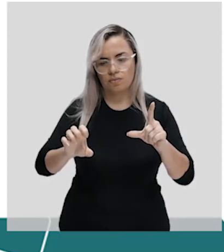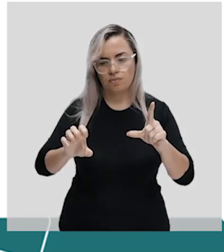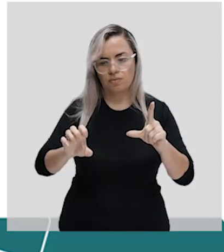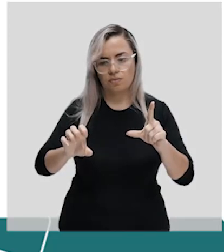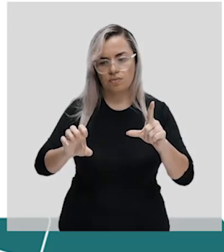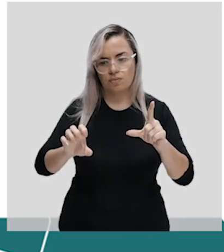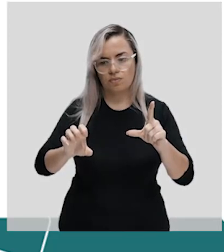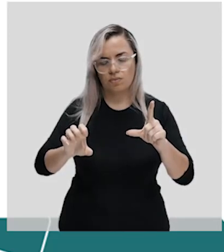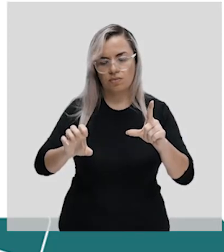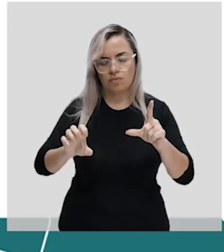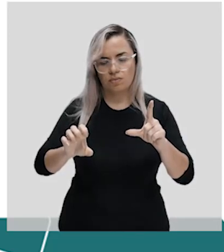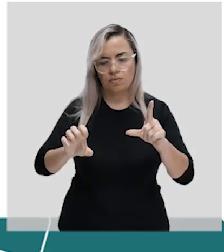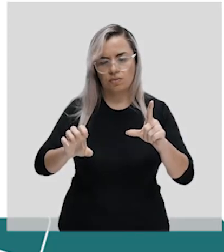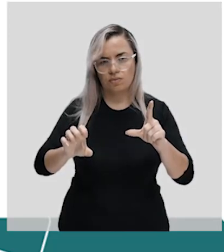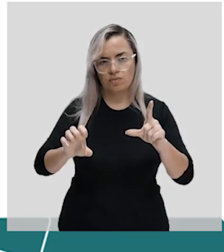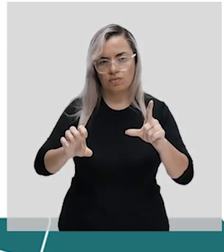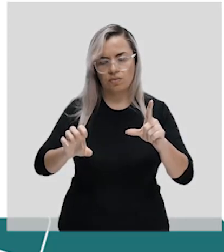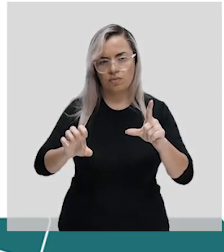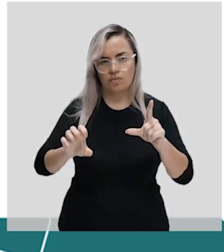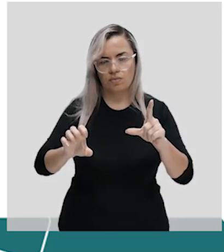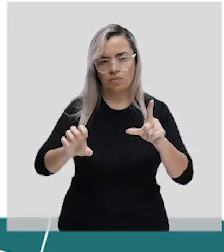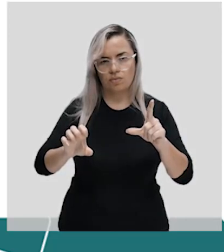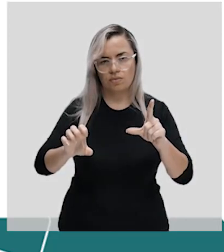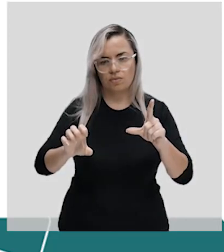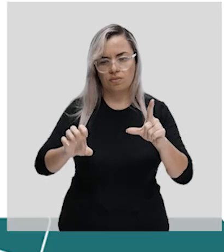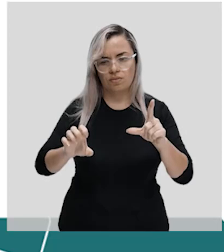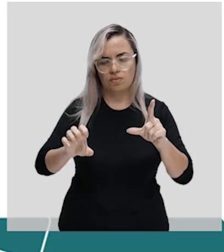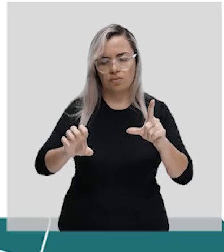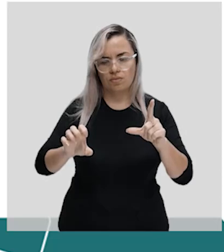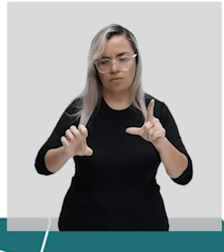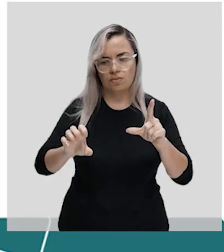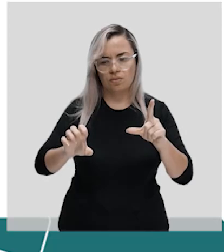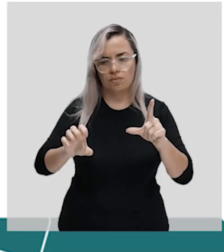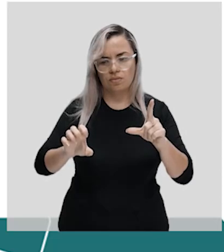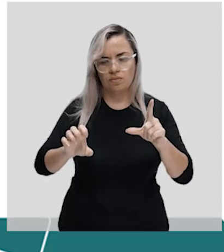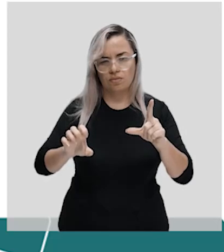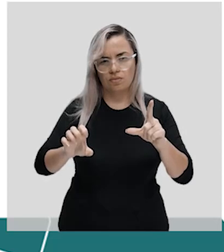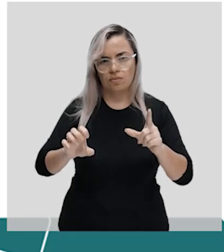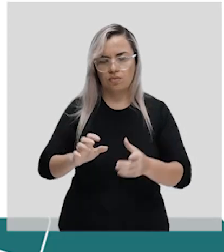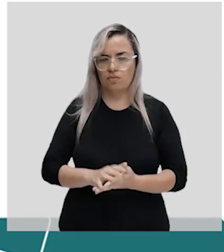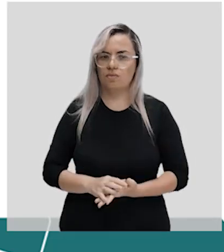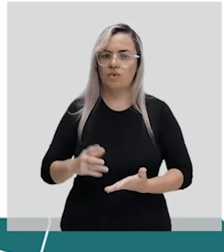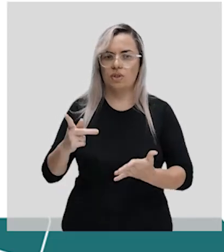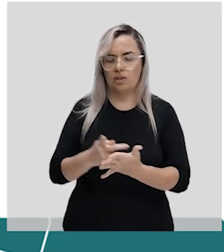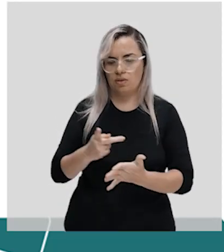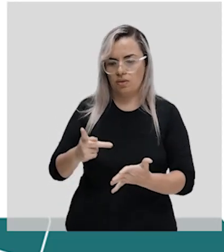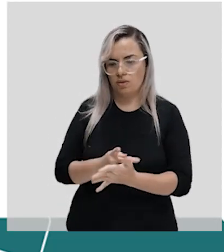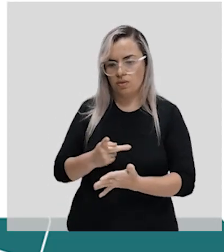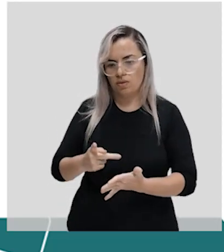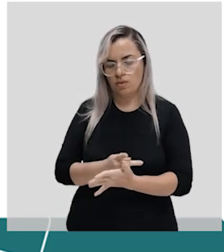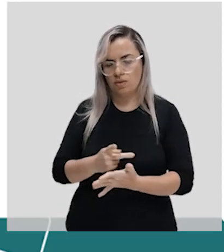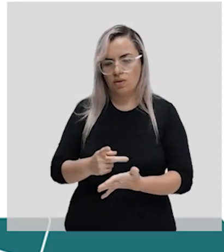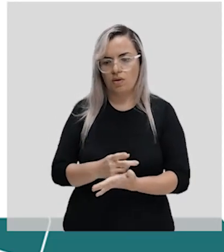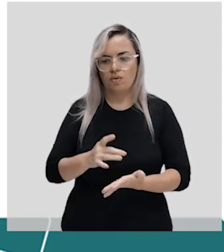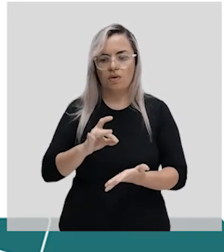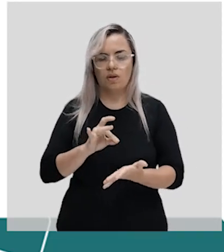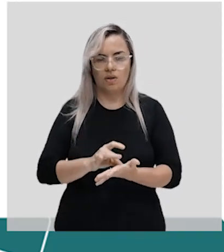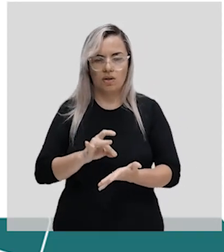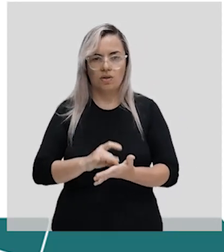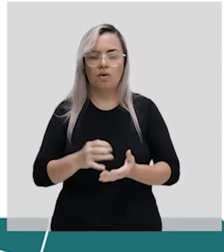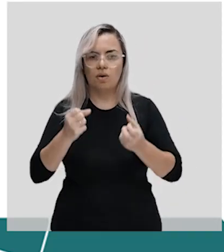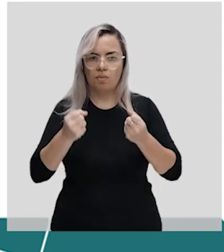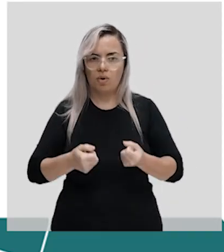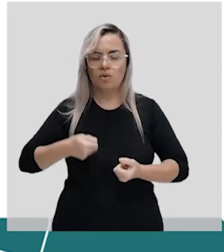comprovada pelos cientistas, já é considerada uma verdade incontestável. Não, né? Já mencionei para vocês que a teoria ela